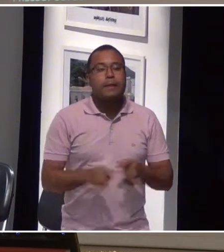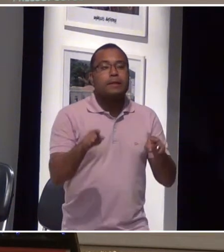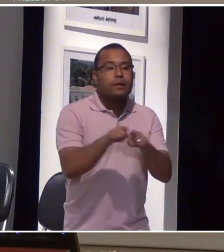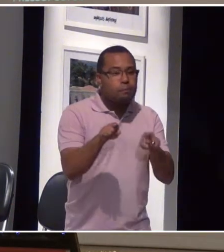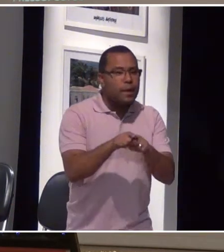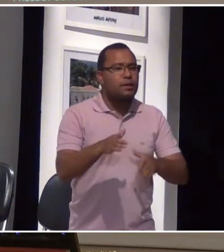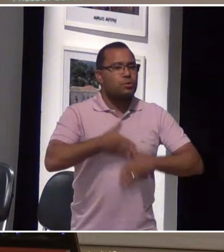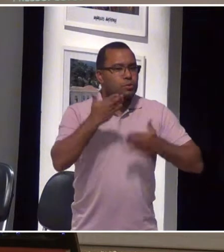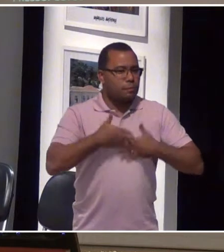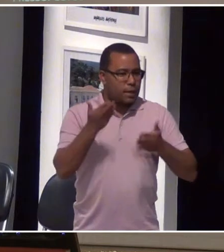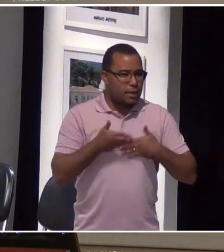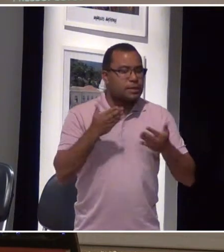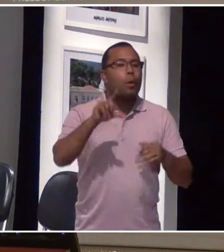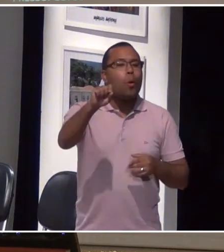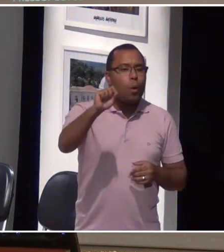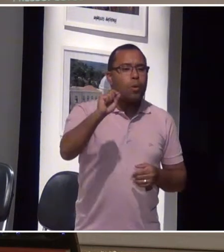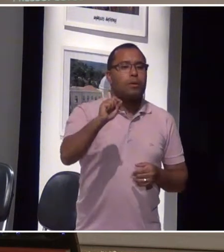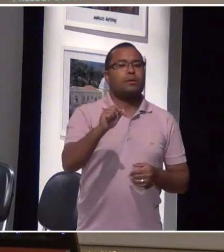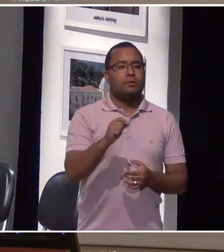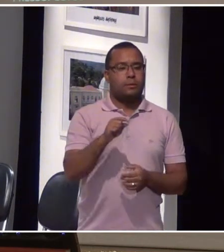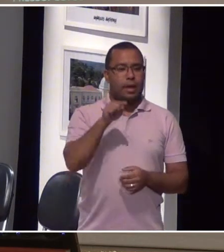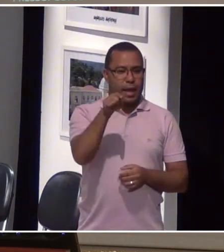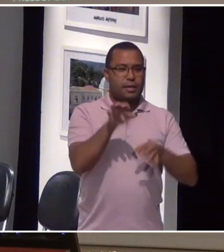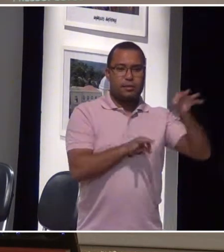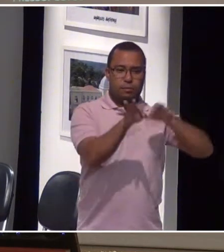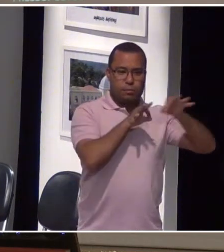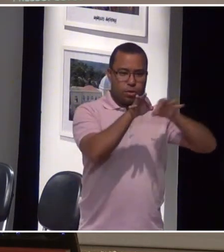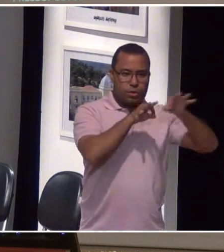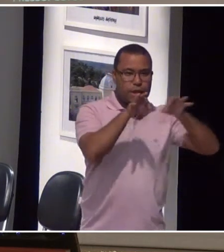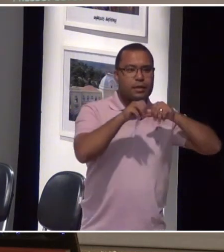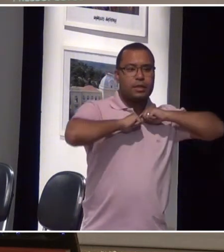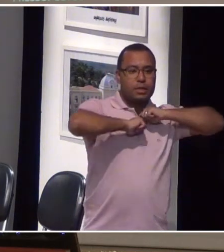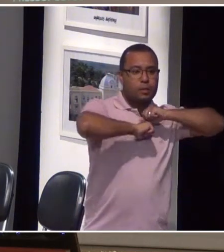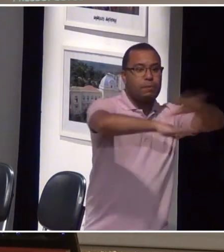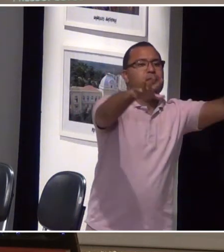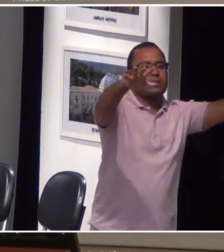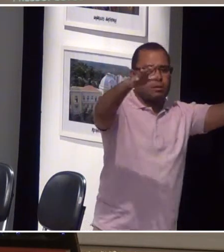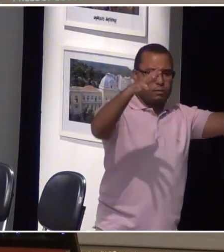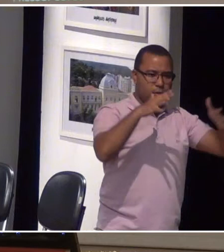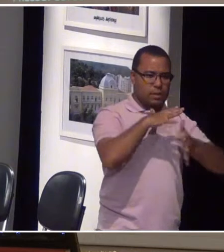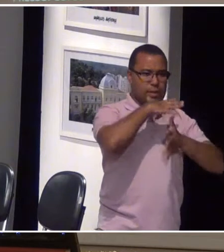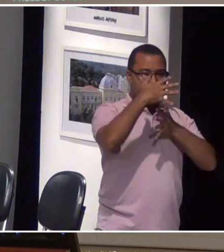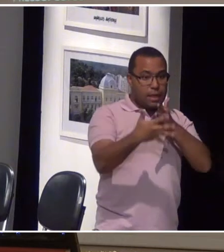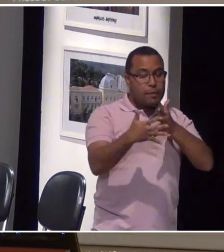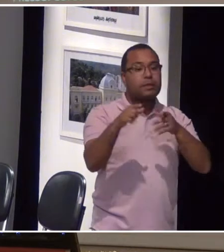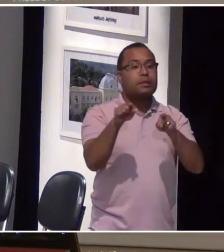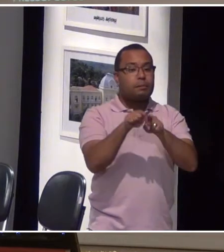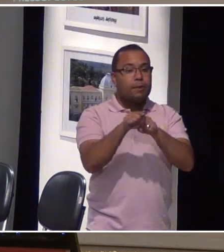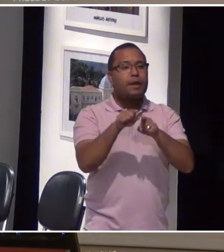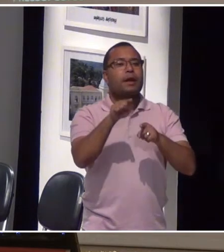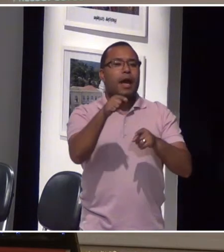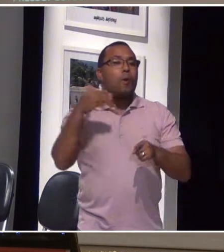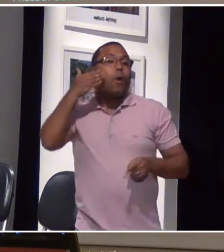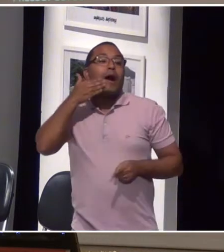Uma das, talvez, surpresas que a gente tenha tido foi de que esse projeto da expansão da Libras serviu